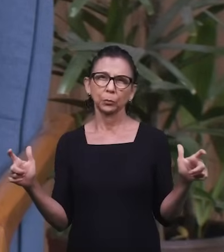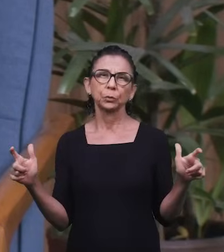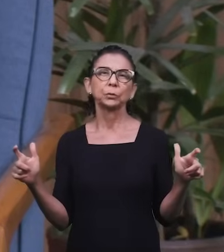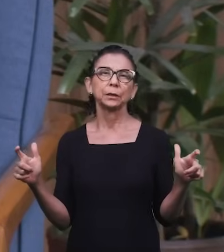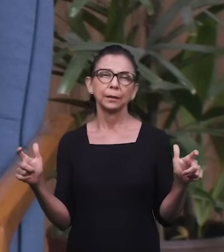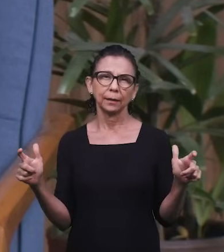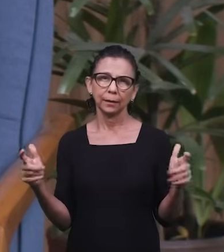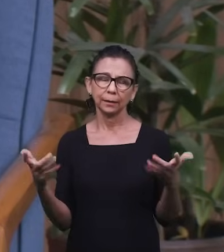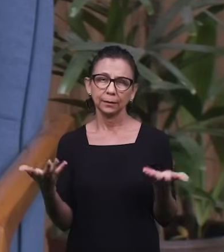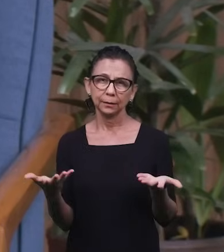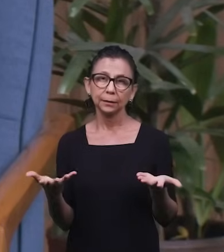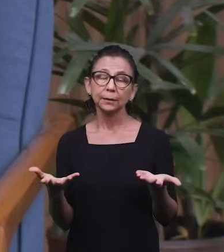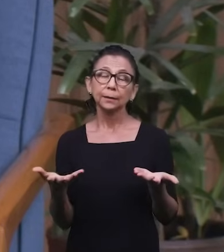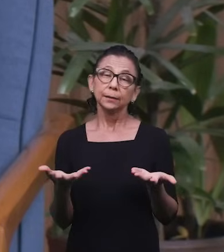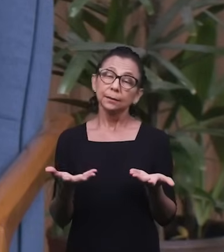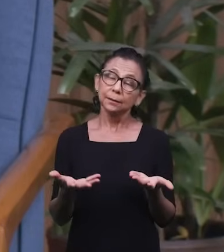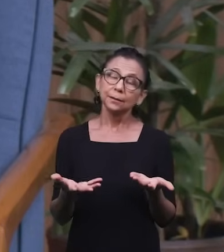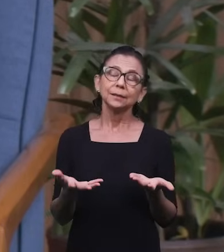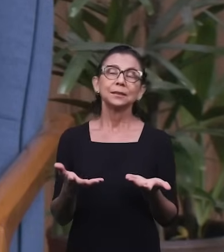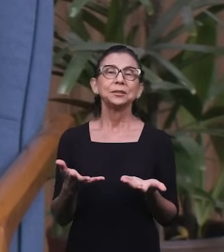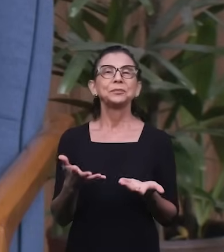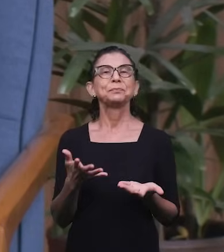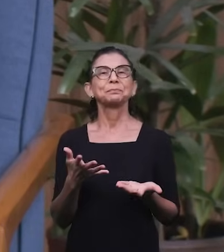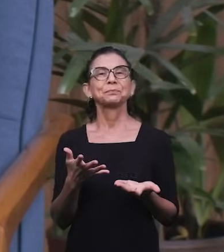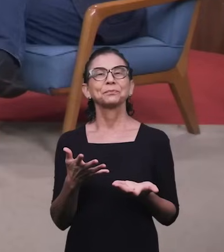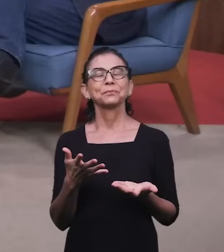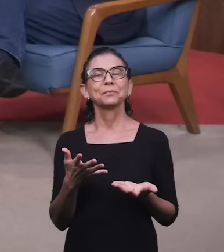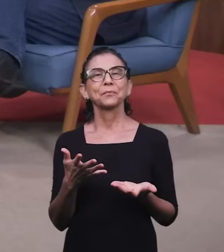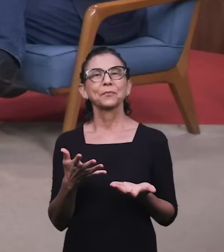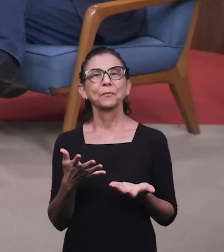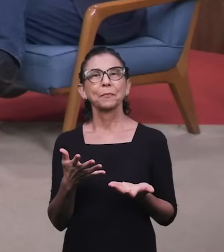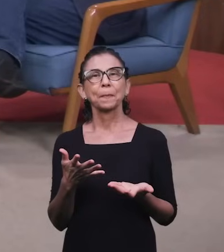são trazidas na EBD e que, de fato, a gente, ao